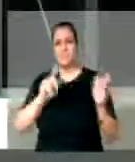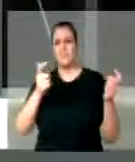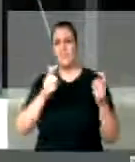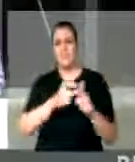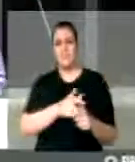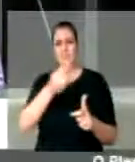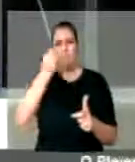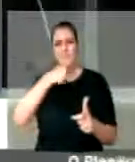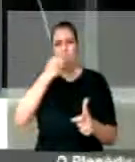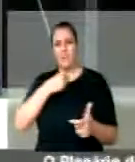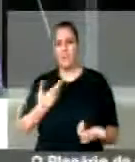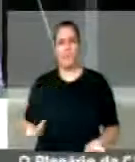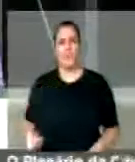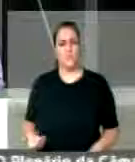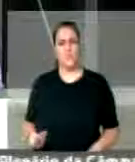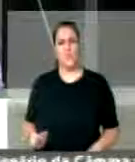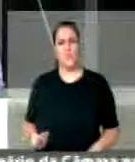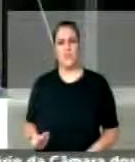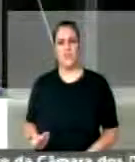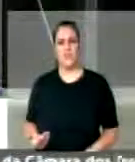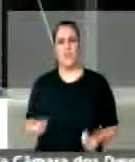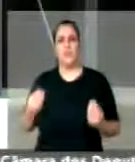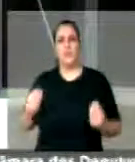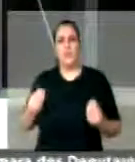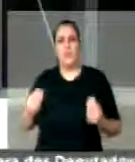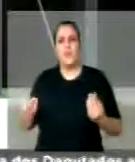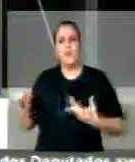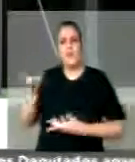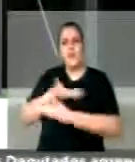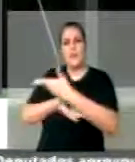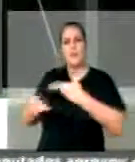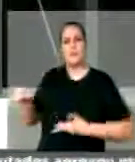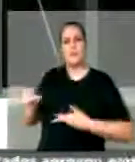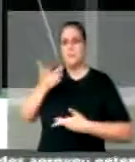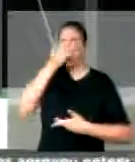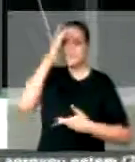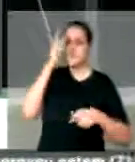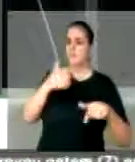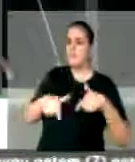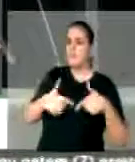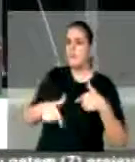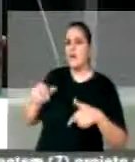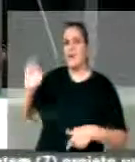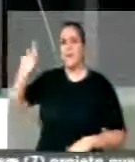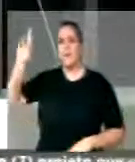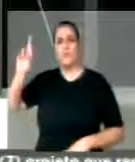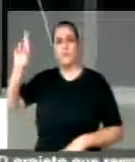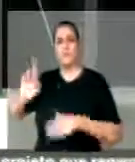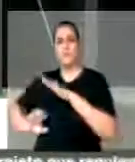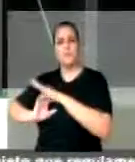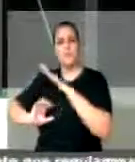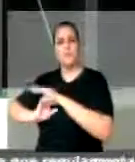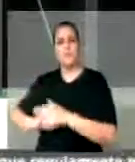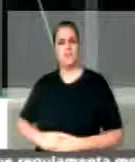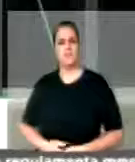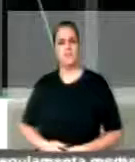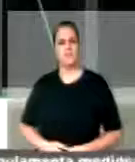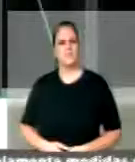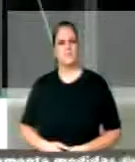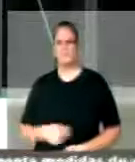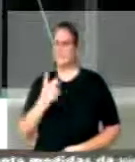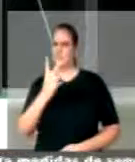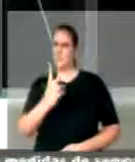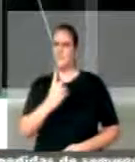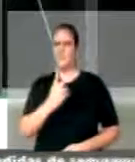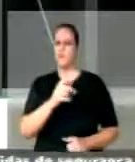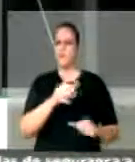enfraquecidos na relação do trabalhador com o seu empregador. É uma mistura as duas reformas.